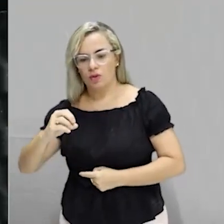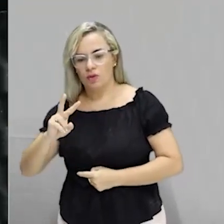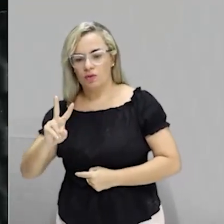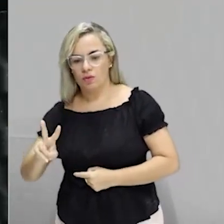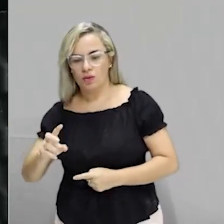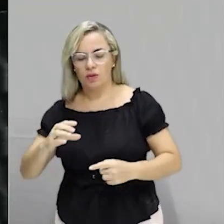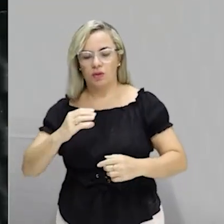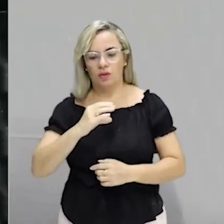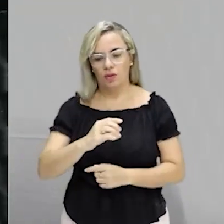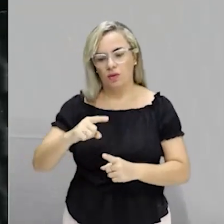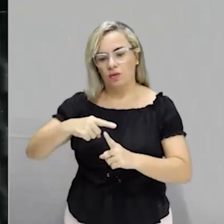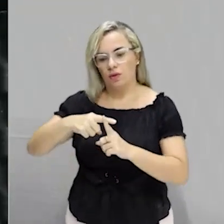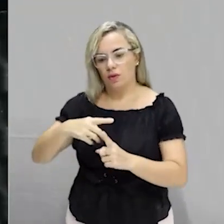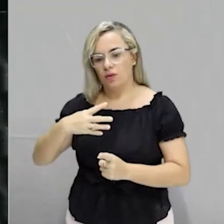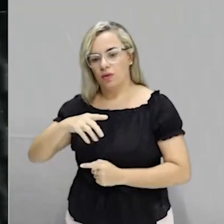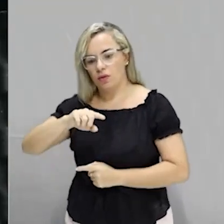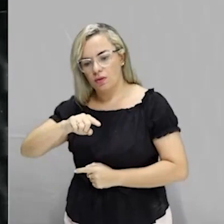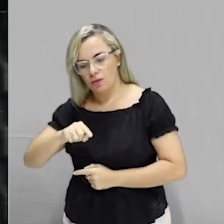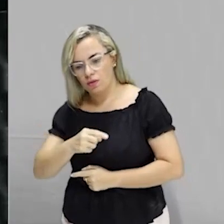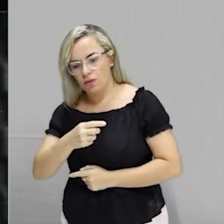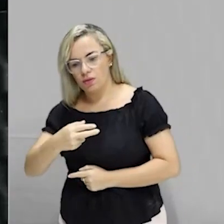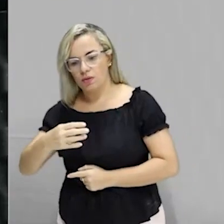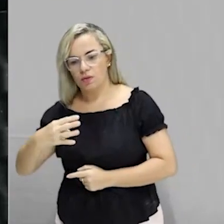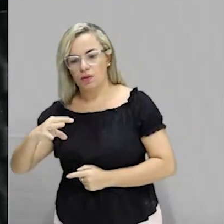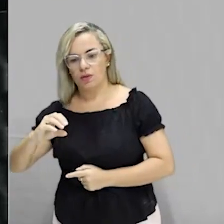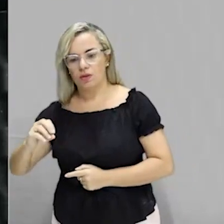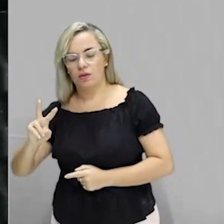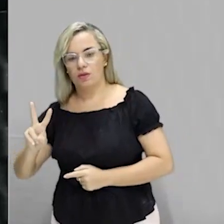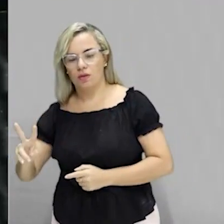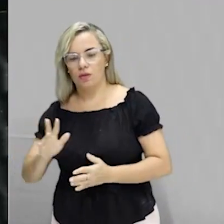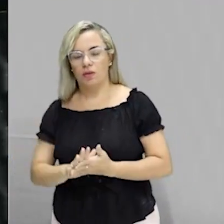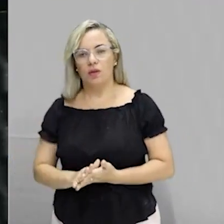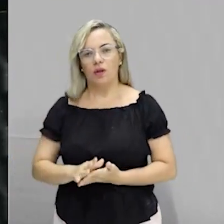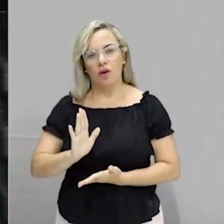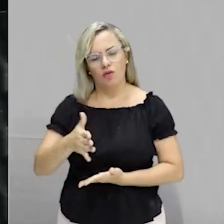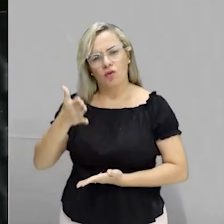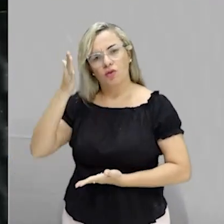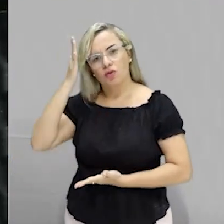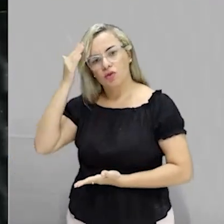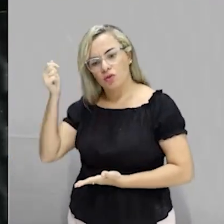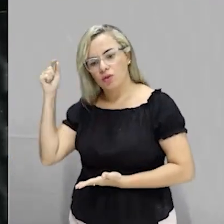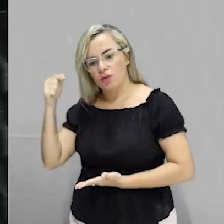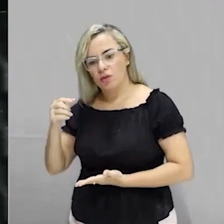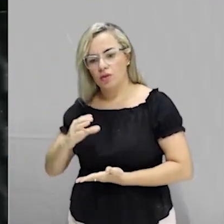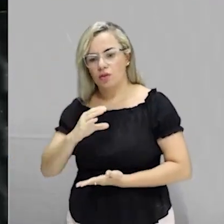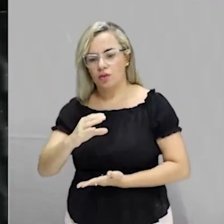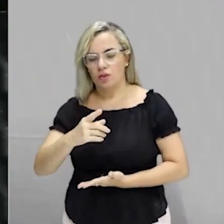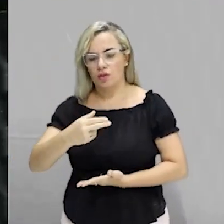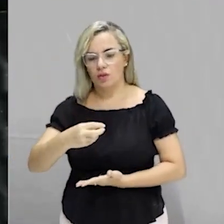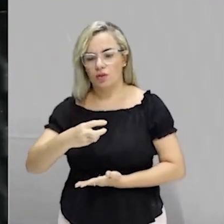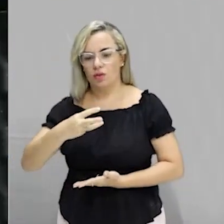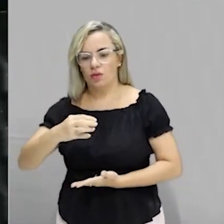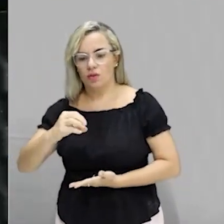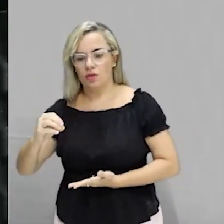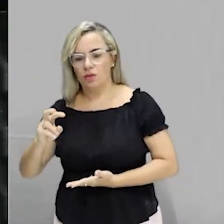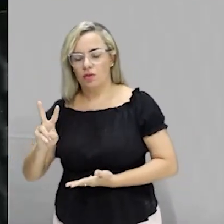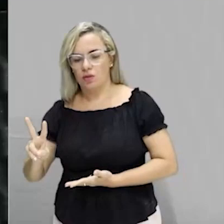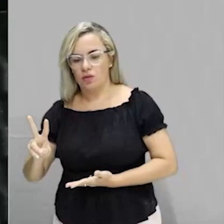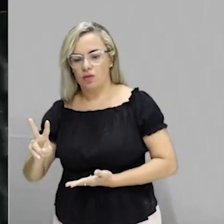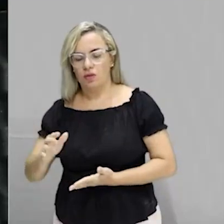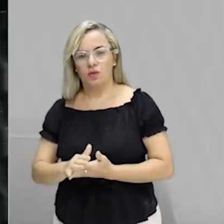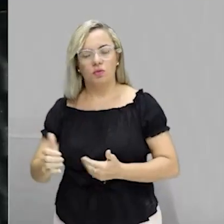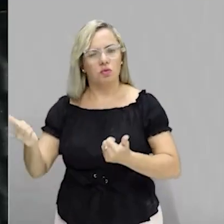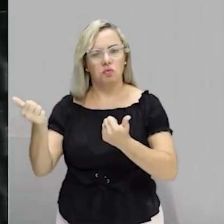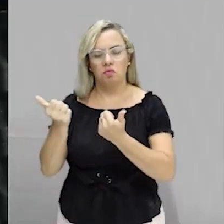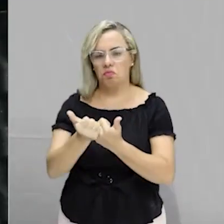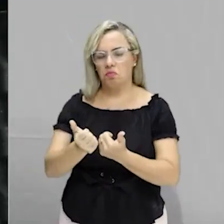equação na outra, tá? Perceba aqui, ó, o C, eu já sei que C corresponde a 300V, então é